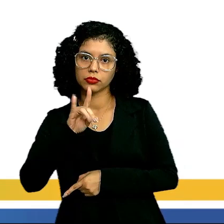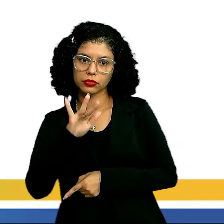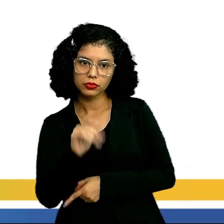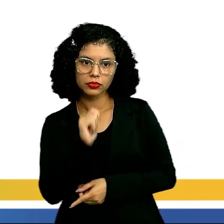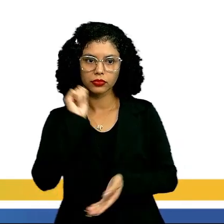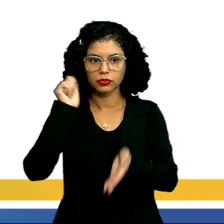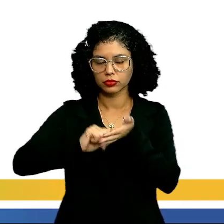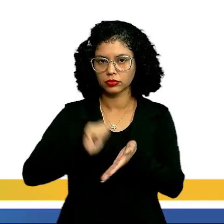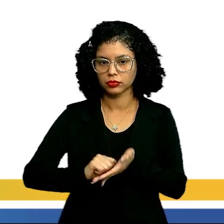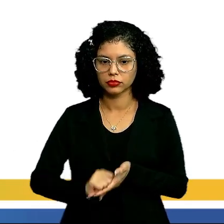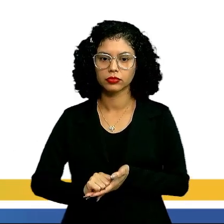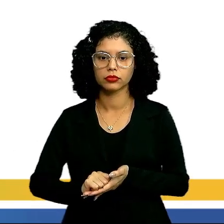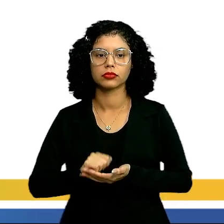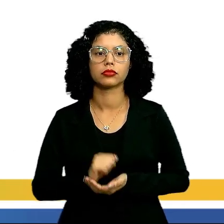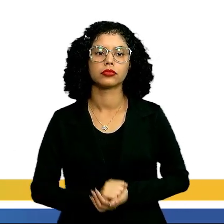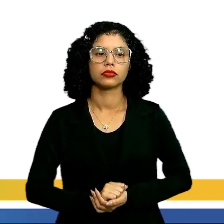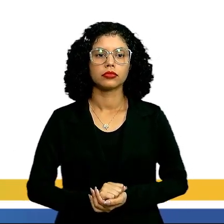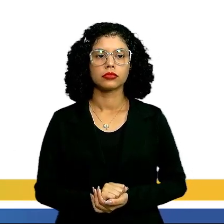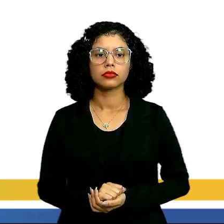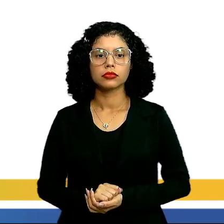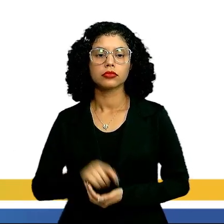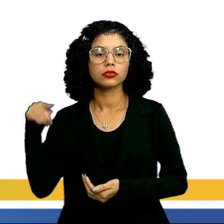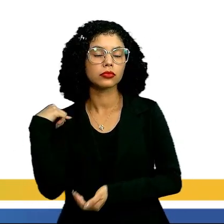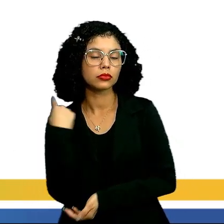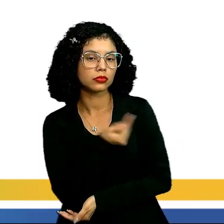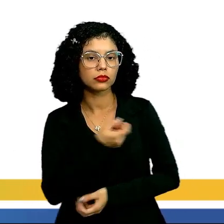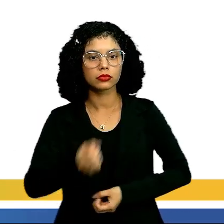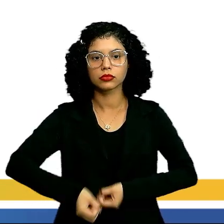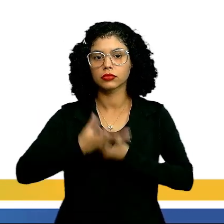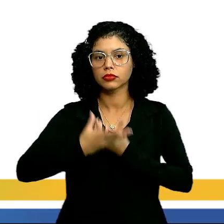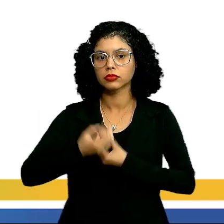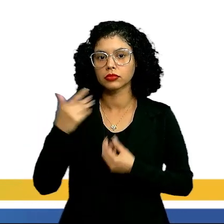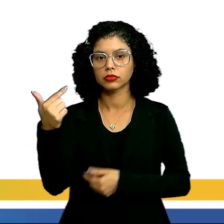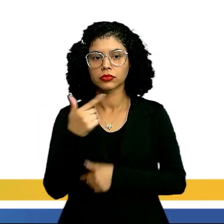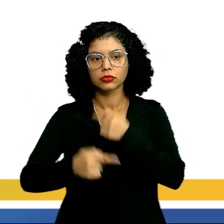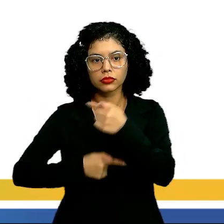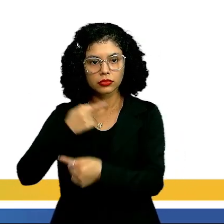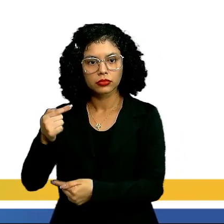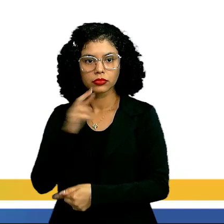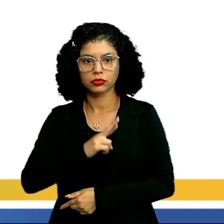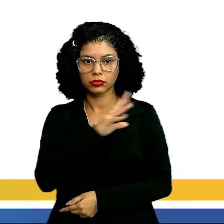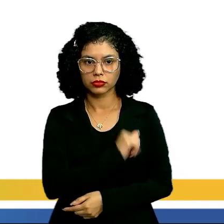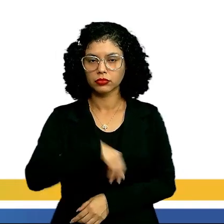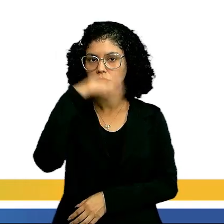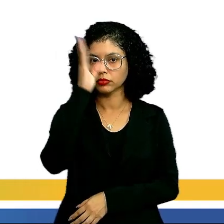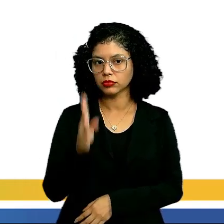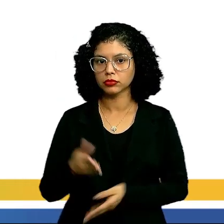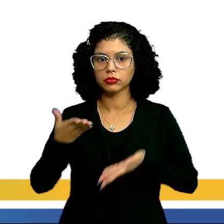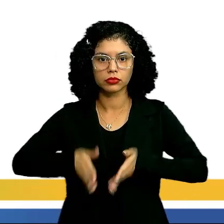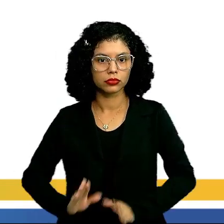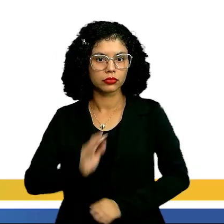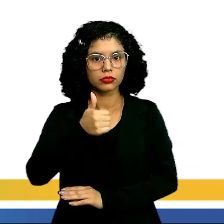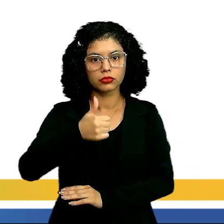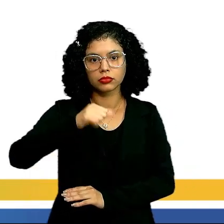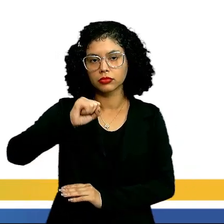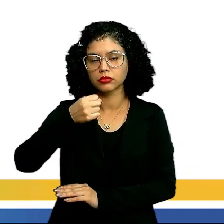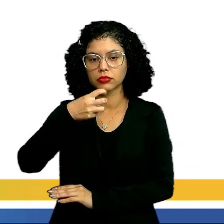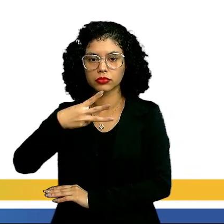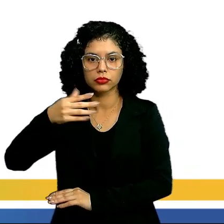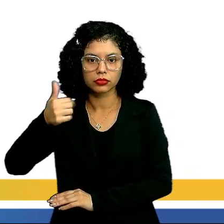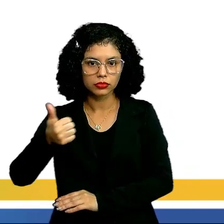desse escritor, tá? Nosso poeta da segunda geração romântica brasileira nasceu em